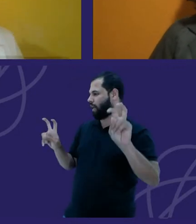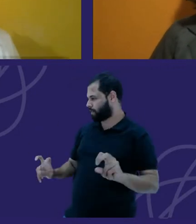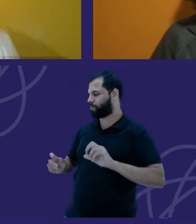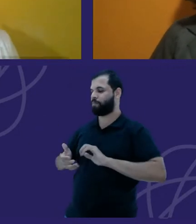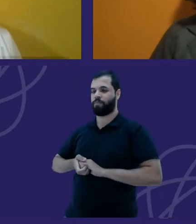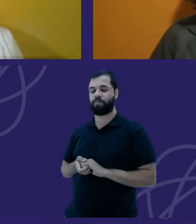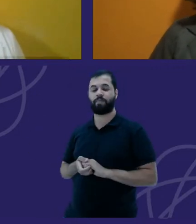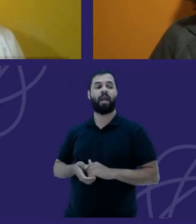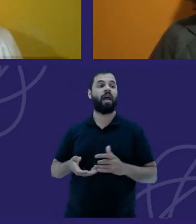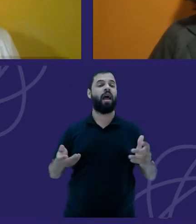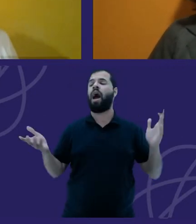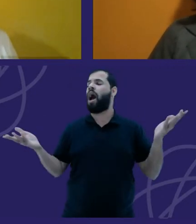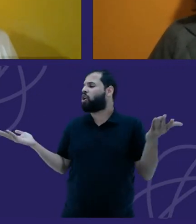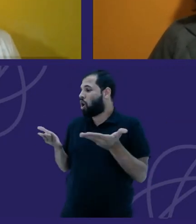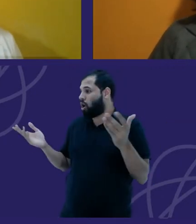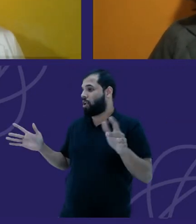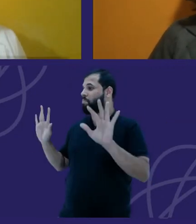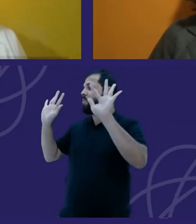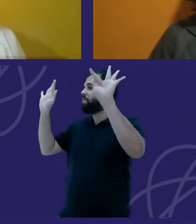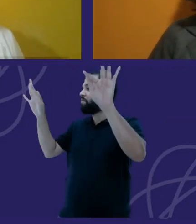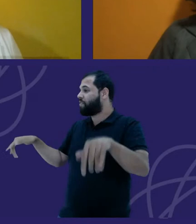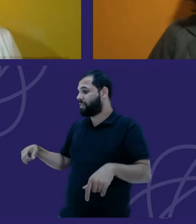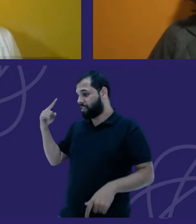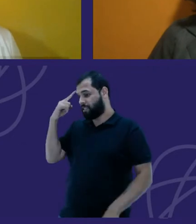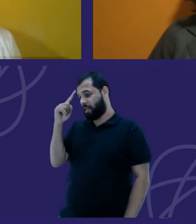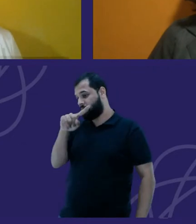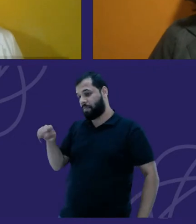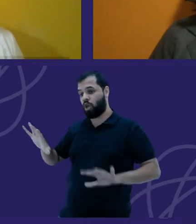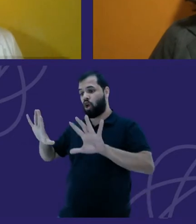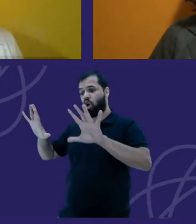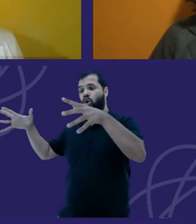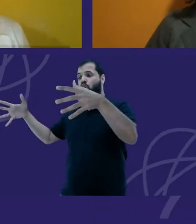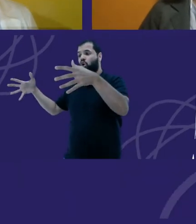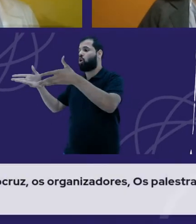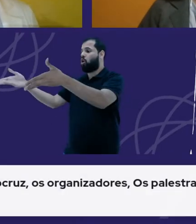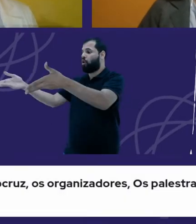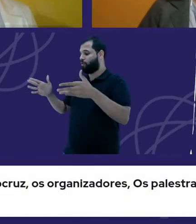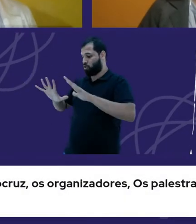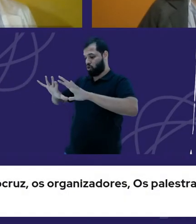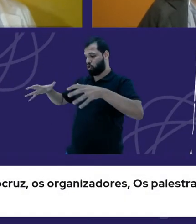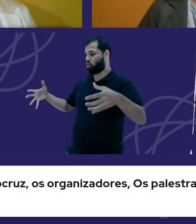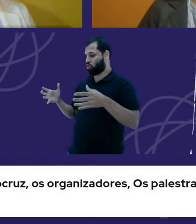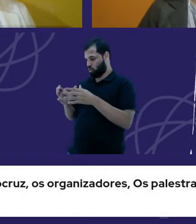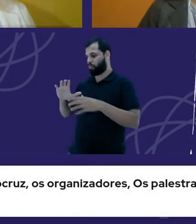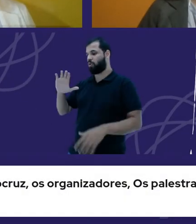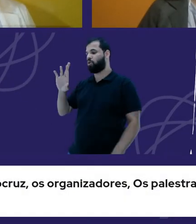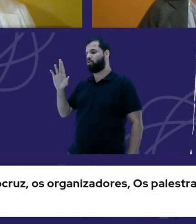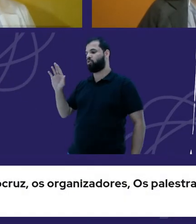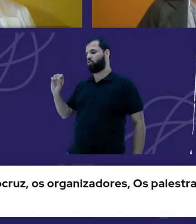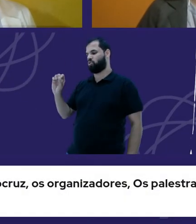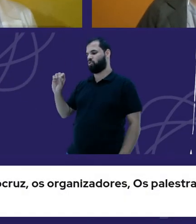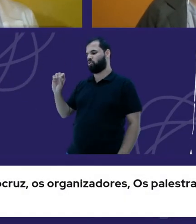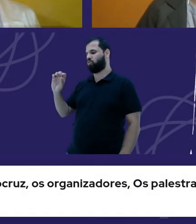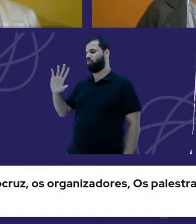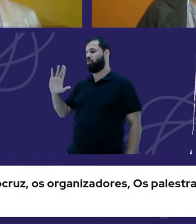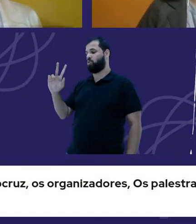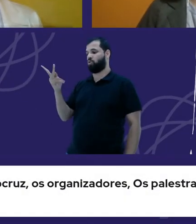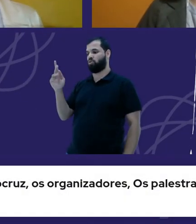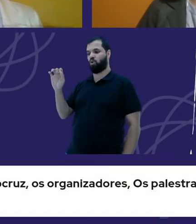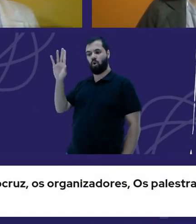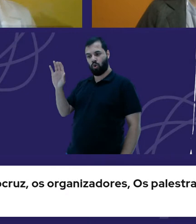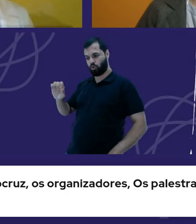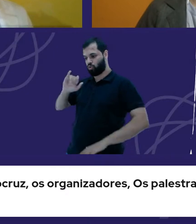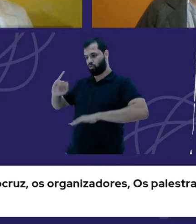encerrar a semana de transmissões ao vivo do evento, convidamos o grupo regional Ernesto no Choro, do Instituto Cultural Grupo